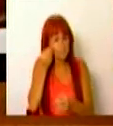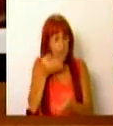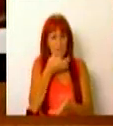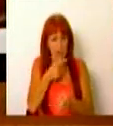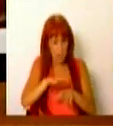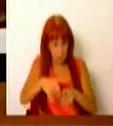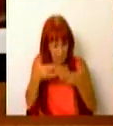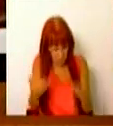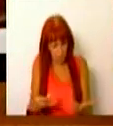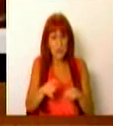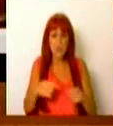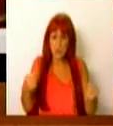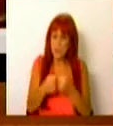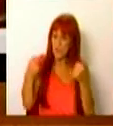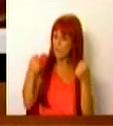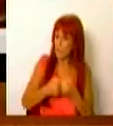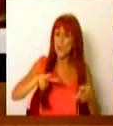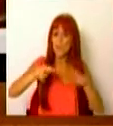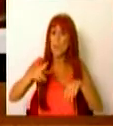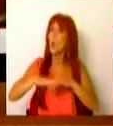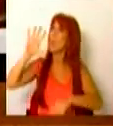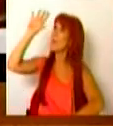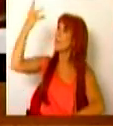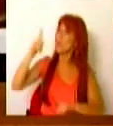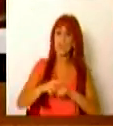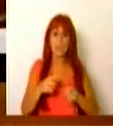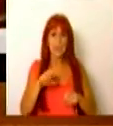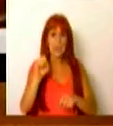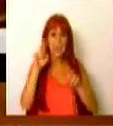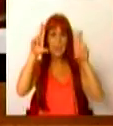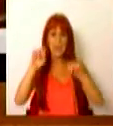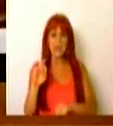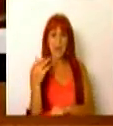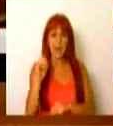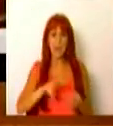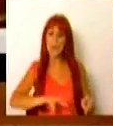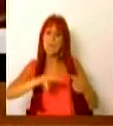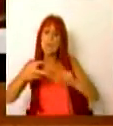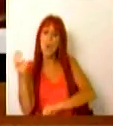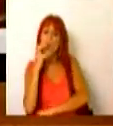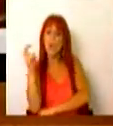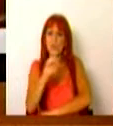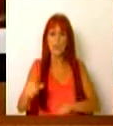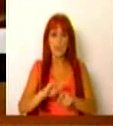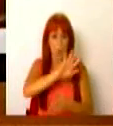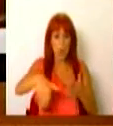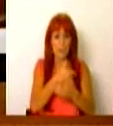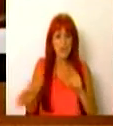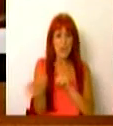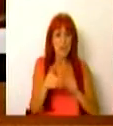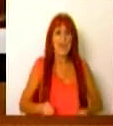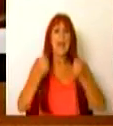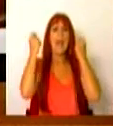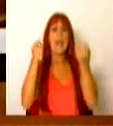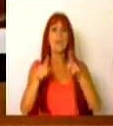contexto atual dos desafios das alterações climáticas, da descarbonização e da transição energética. O Programa Nacional de